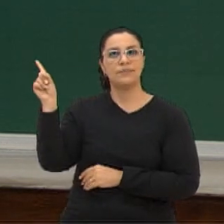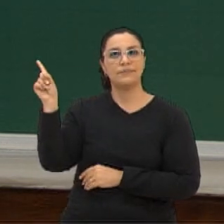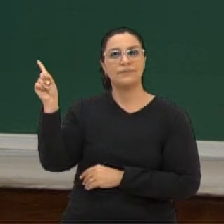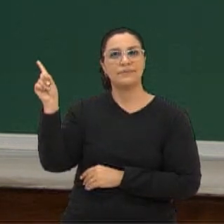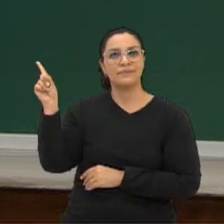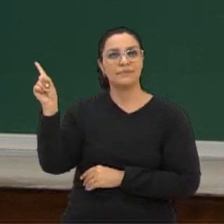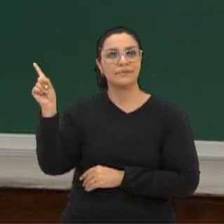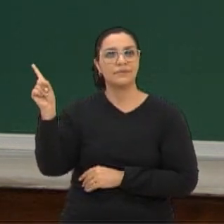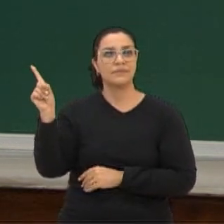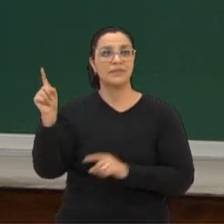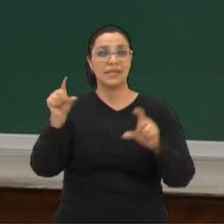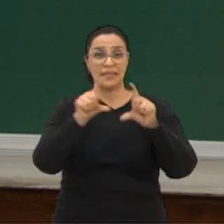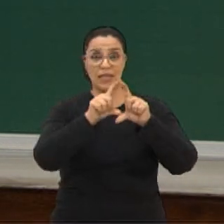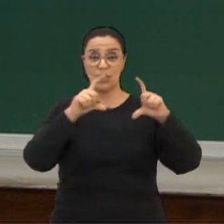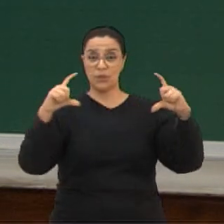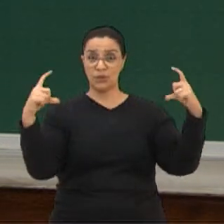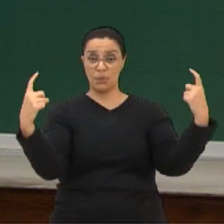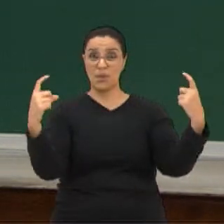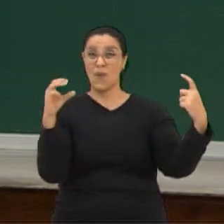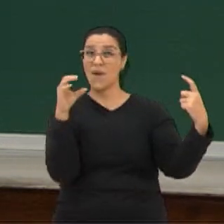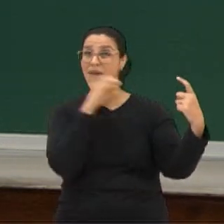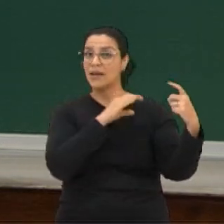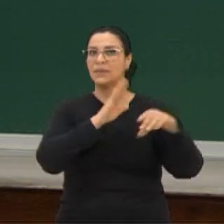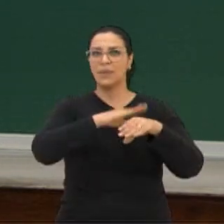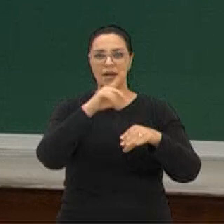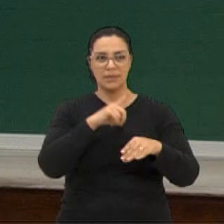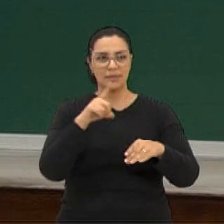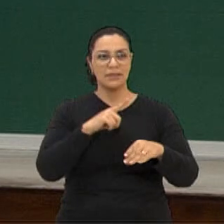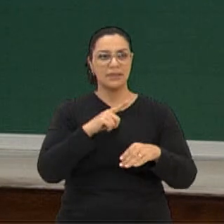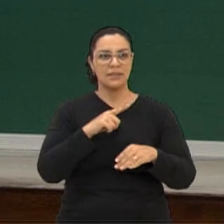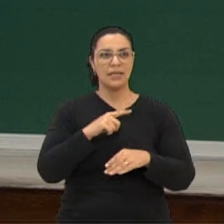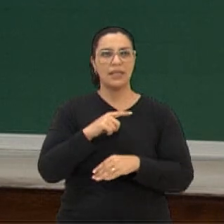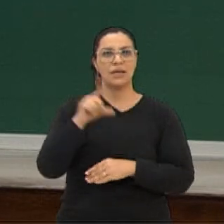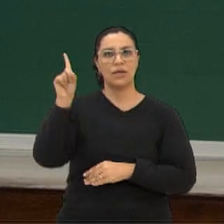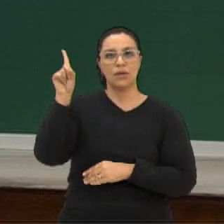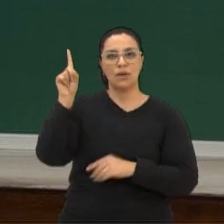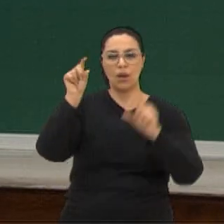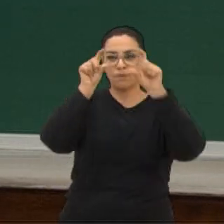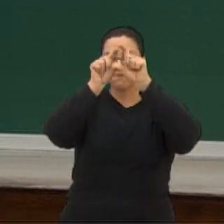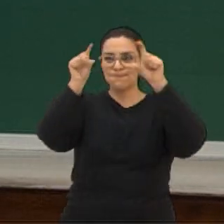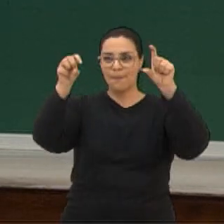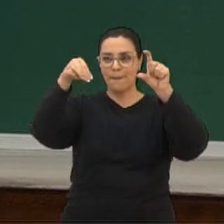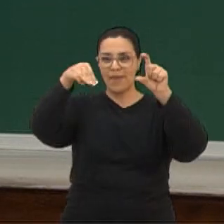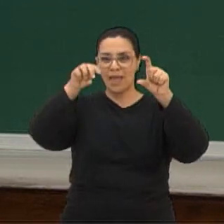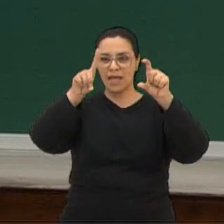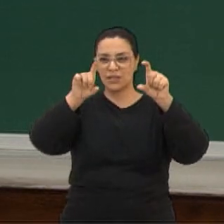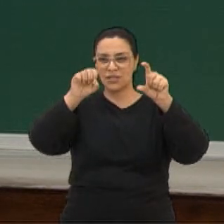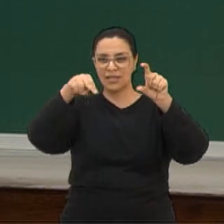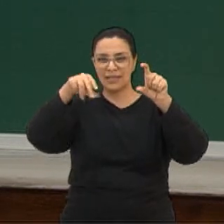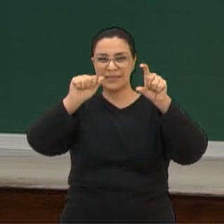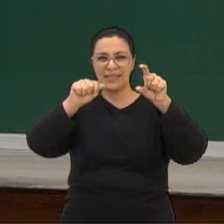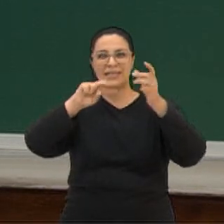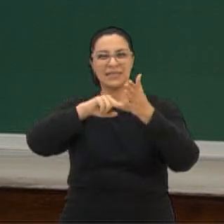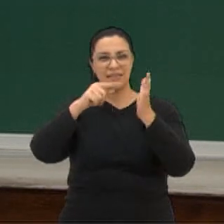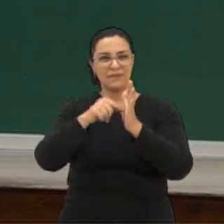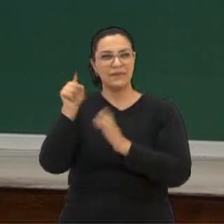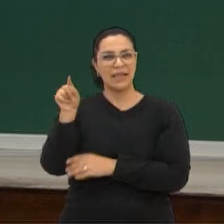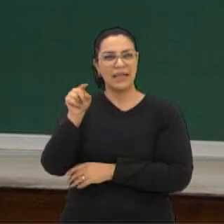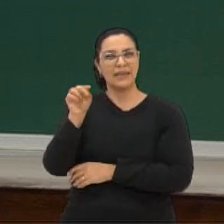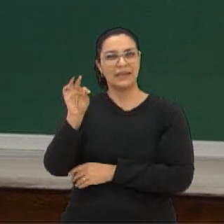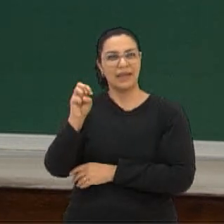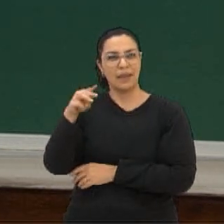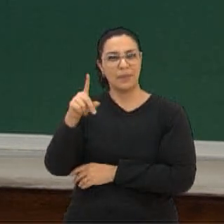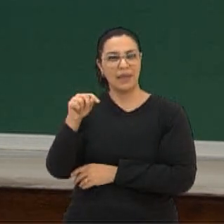zona intertropical é a área mais quente, mediana e mais fria. Então é importante ter essa